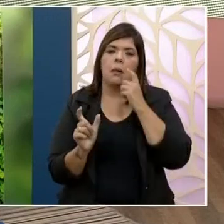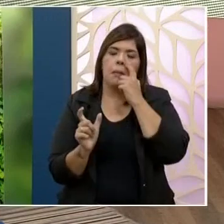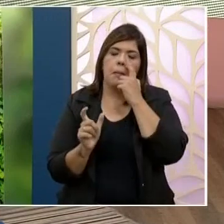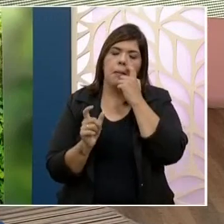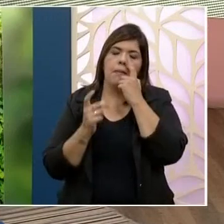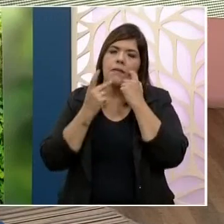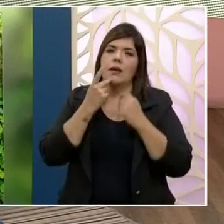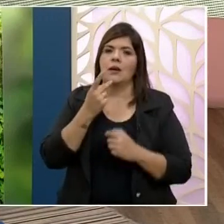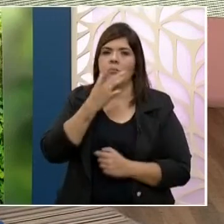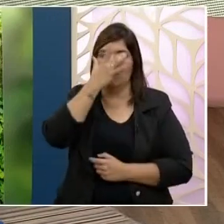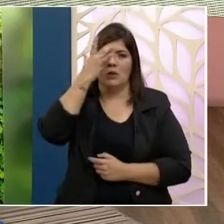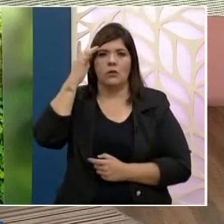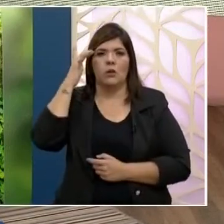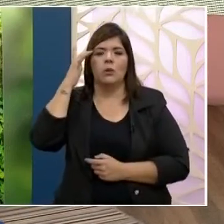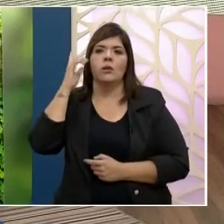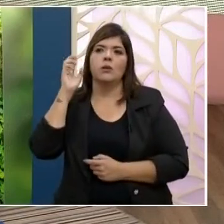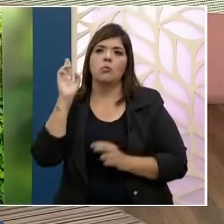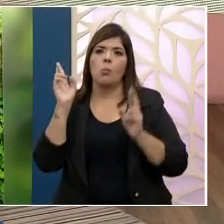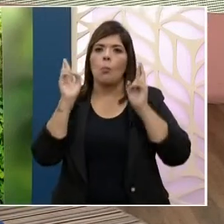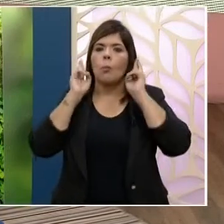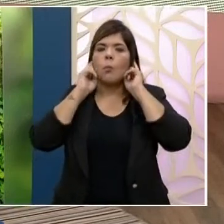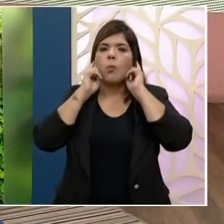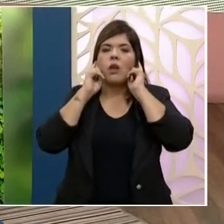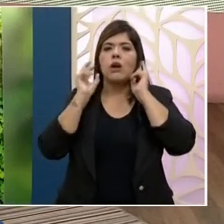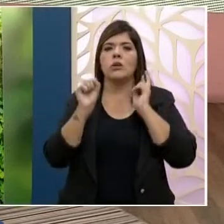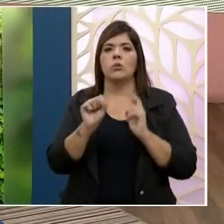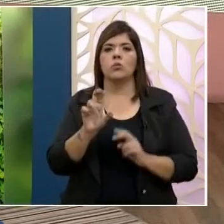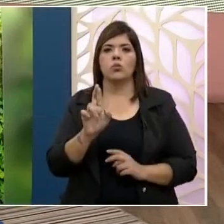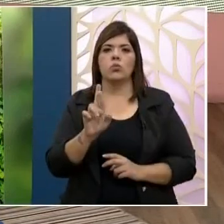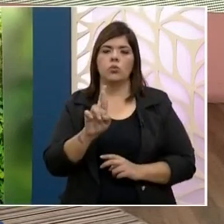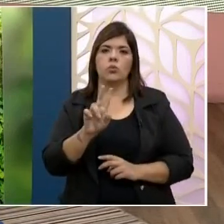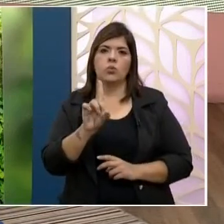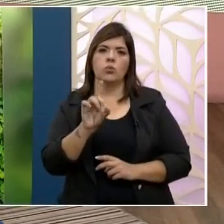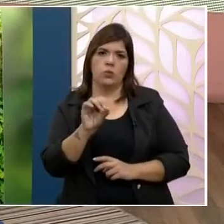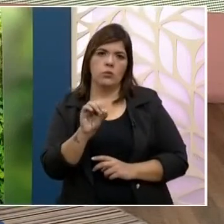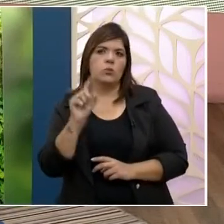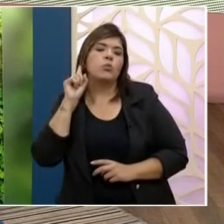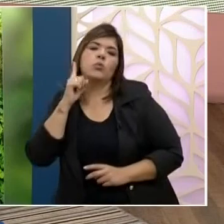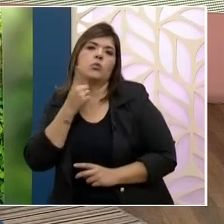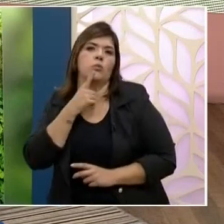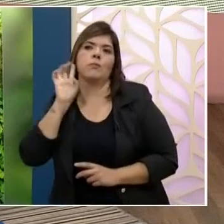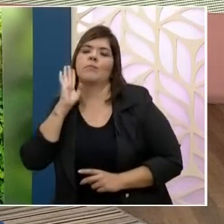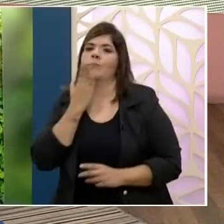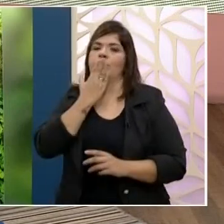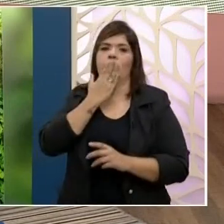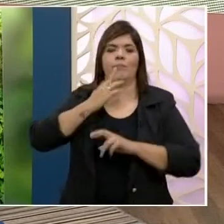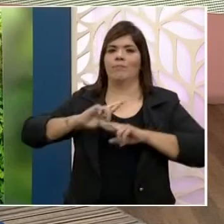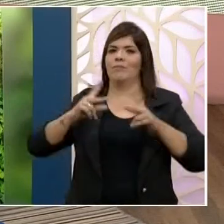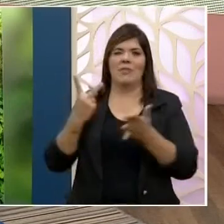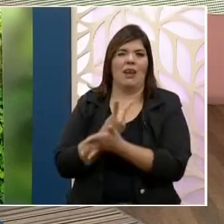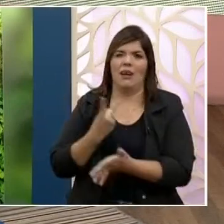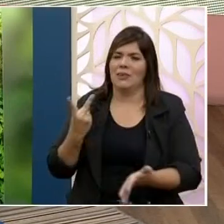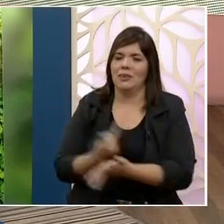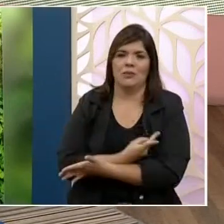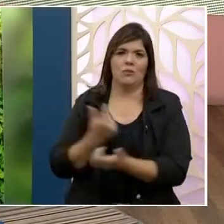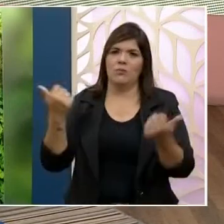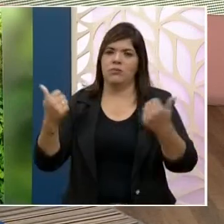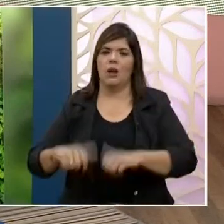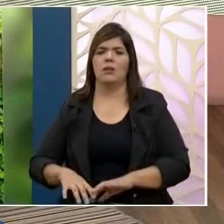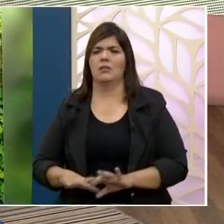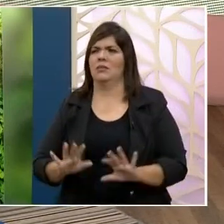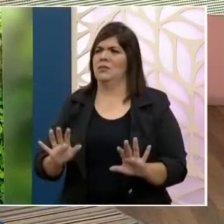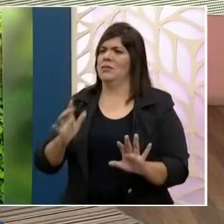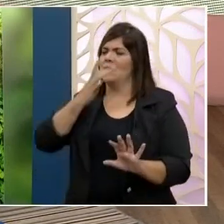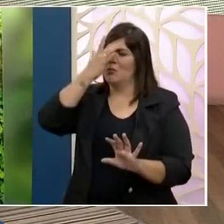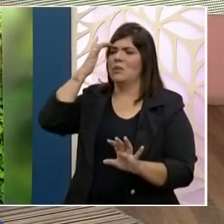para se referir a uma pessoa que não ouve é surdo e não surdo mudo. Não surdo mudo. E quando a gente fala disso também, as pessoas falam assim, mas